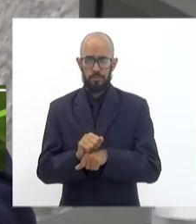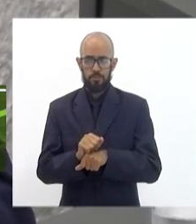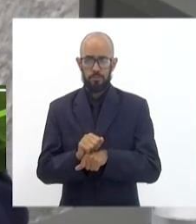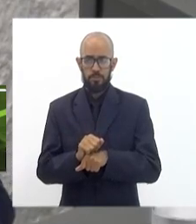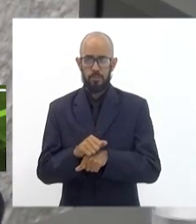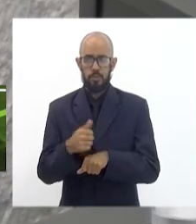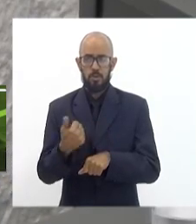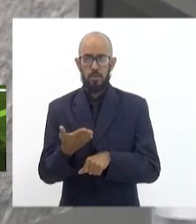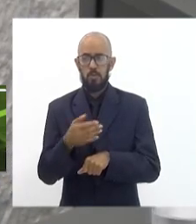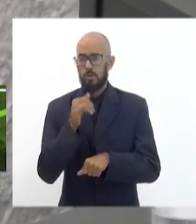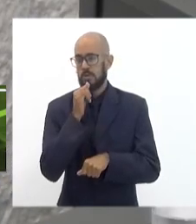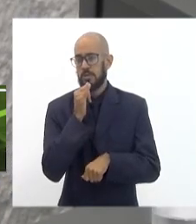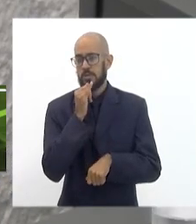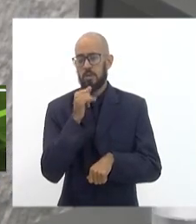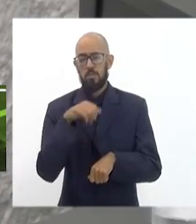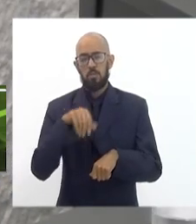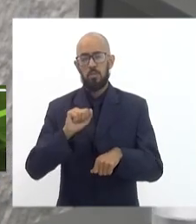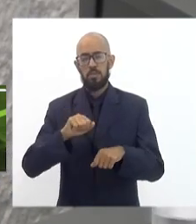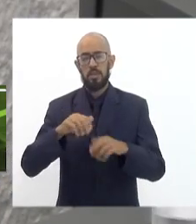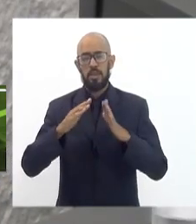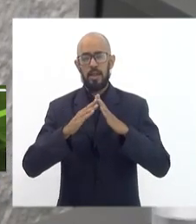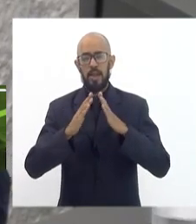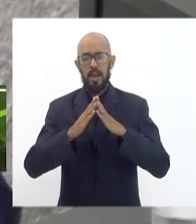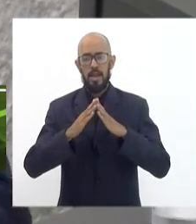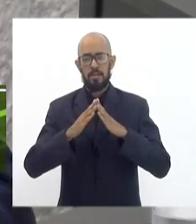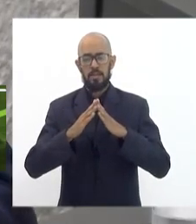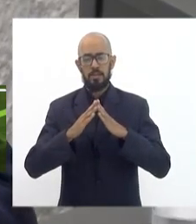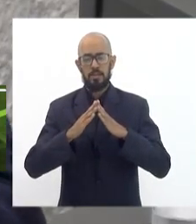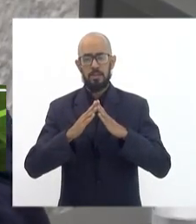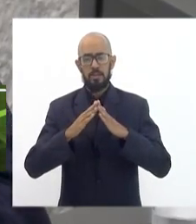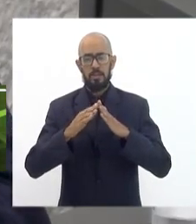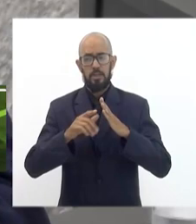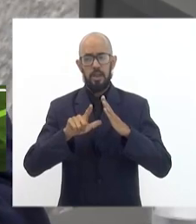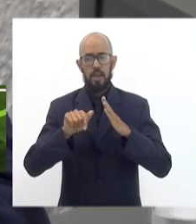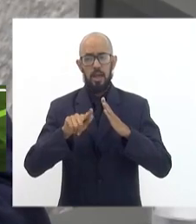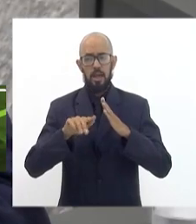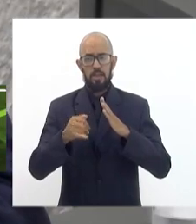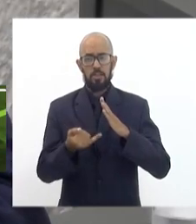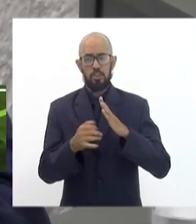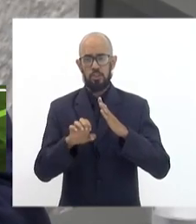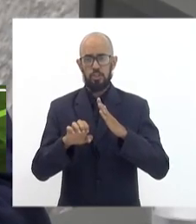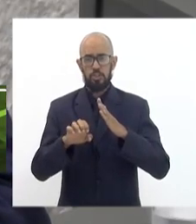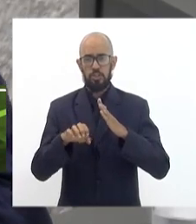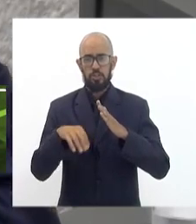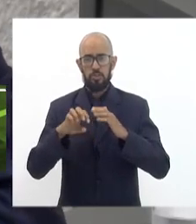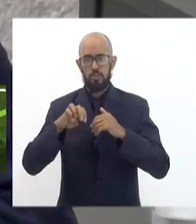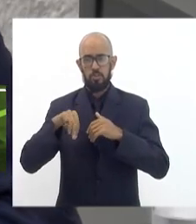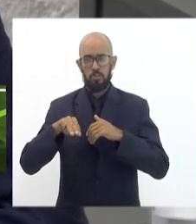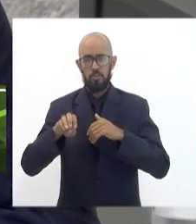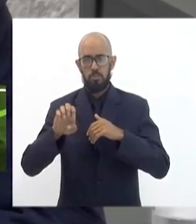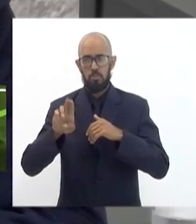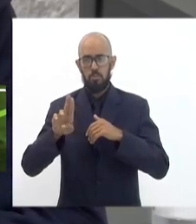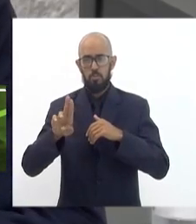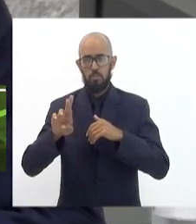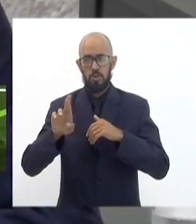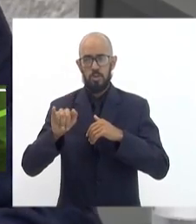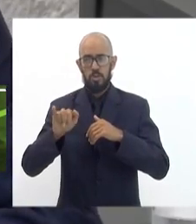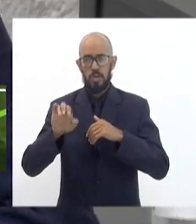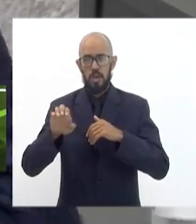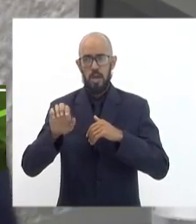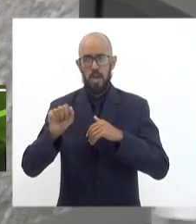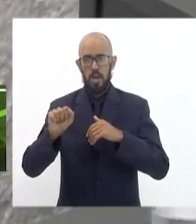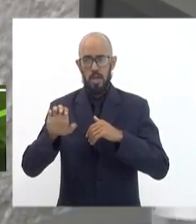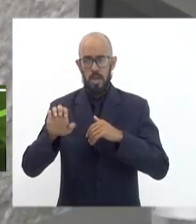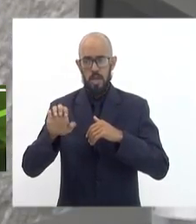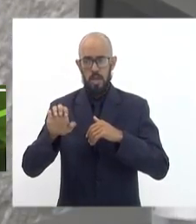Laje do Muriaé quase 200 211 anos parado mas já tomamos disso